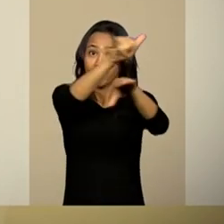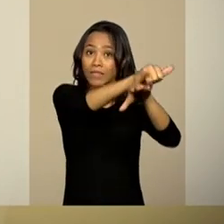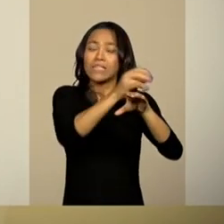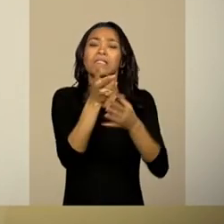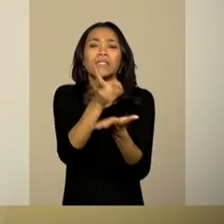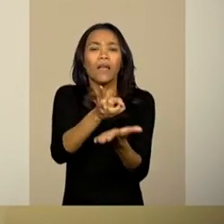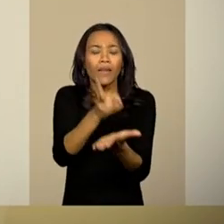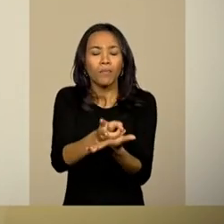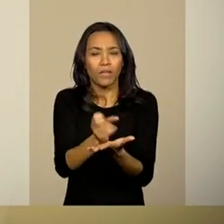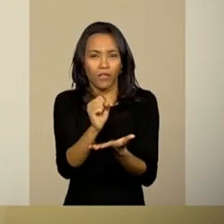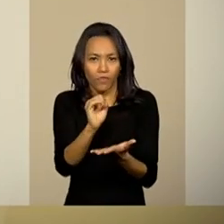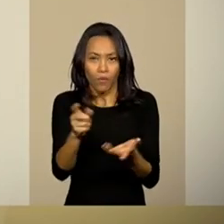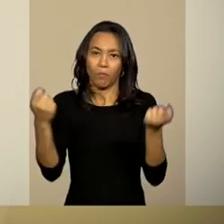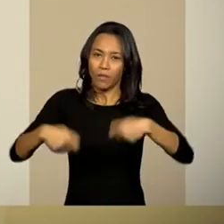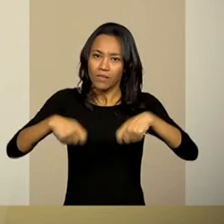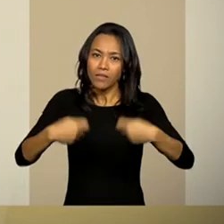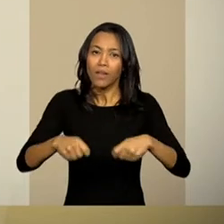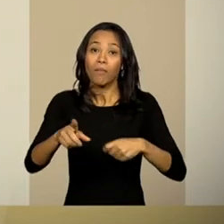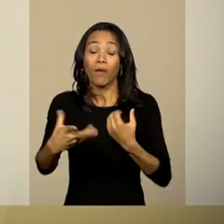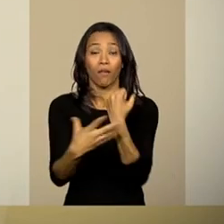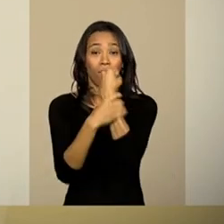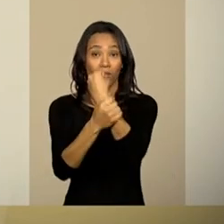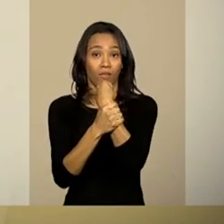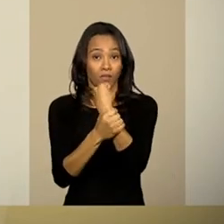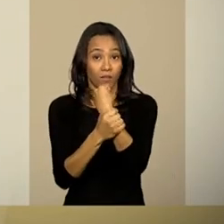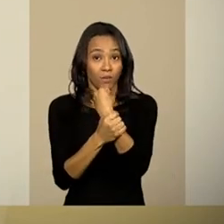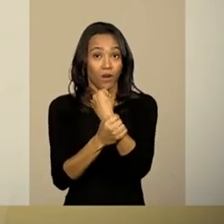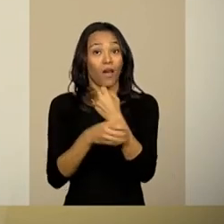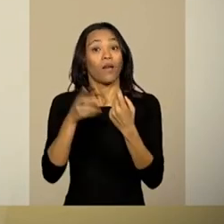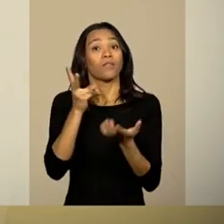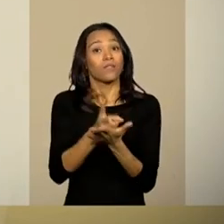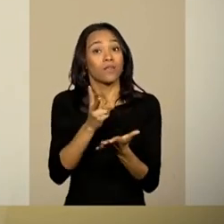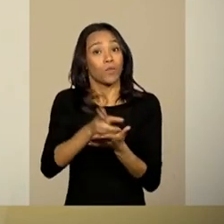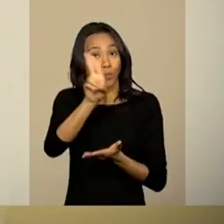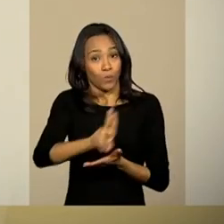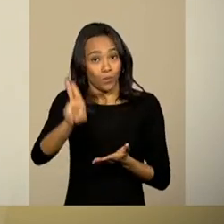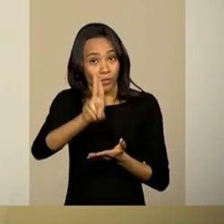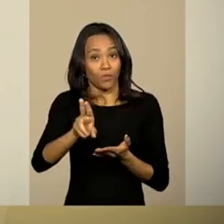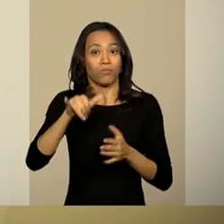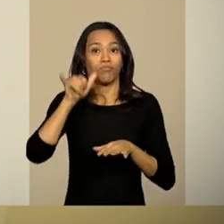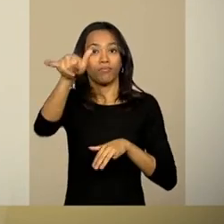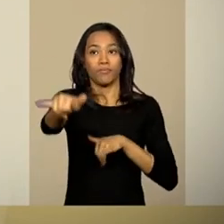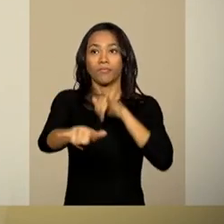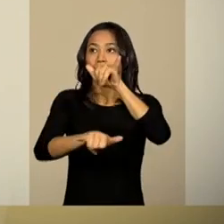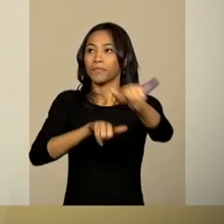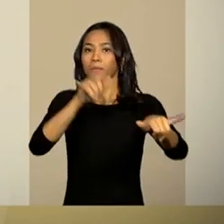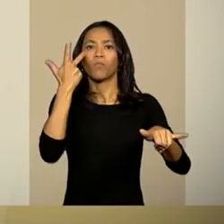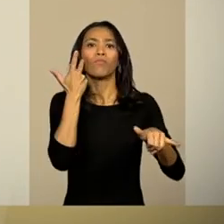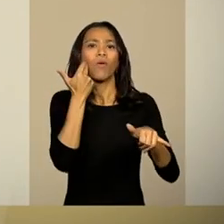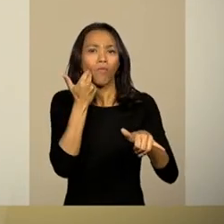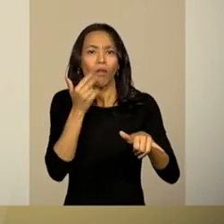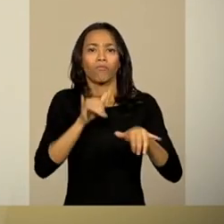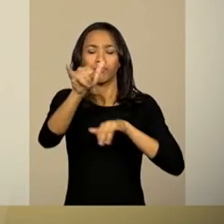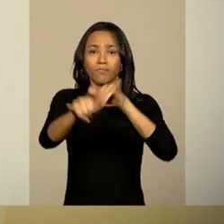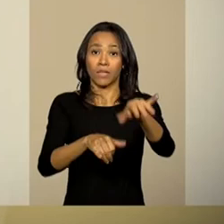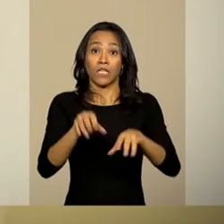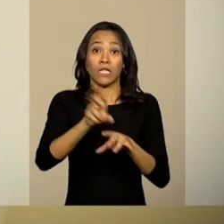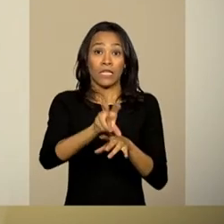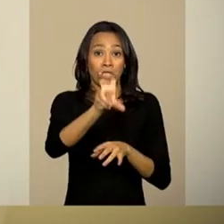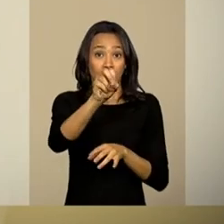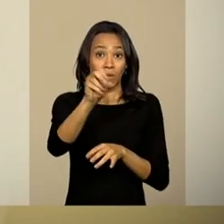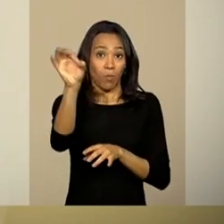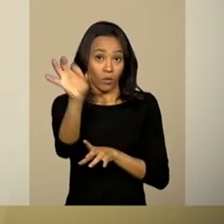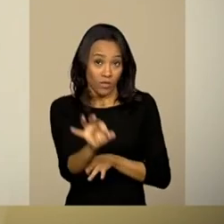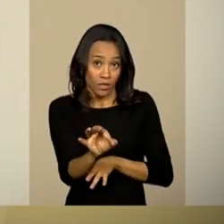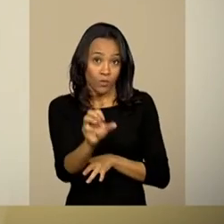sempre que isso for necessário para garantir a regularidade dos voos. Vamos subsidiar 50% dos